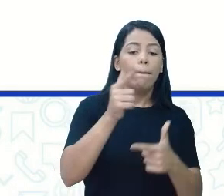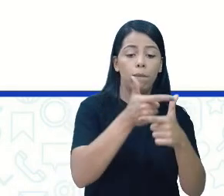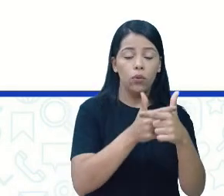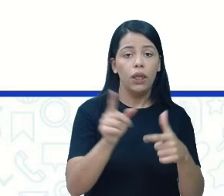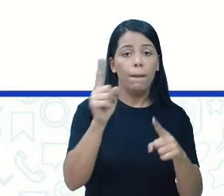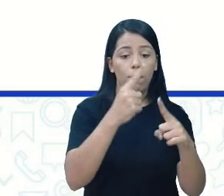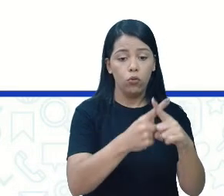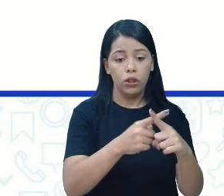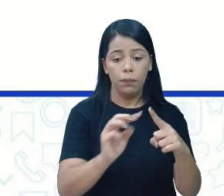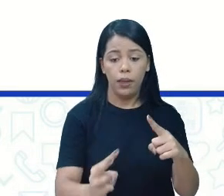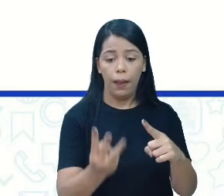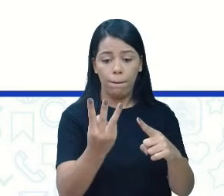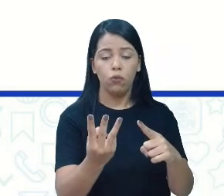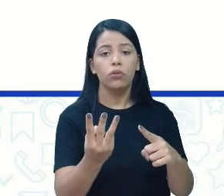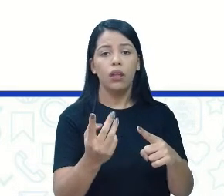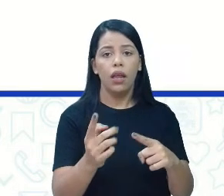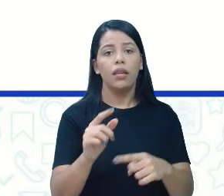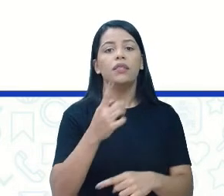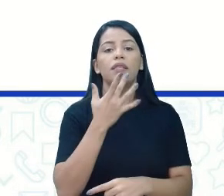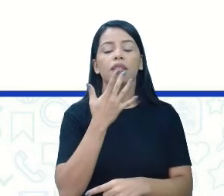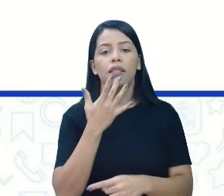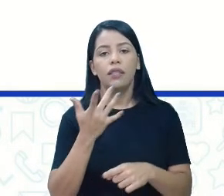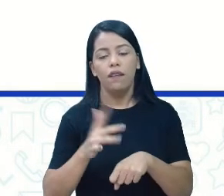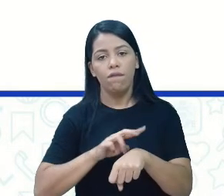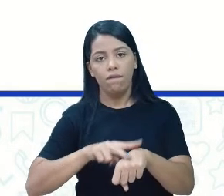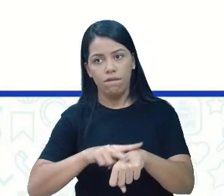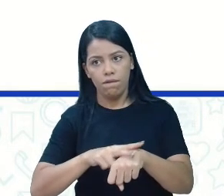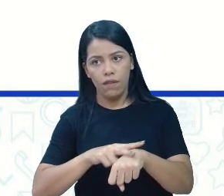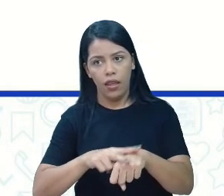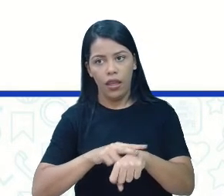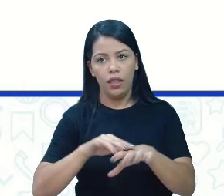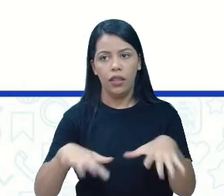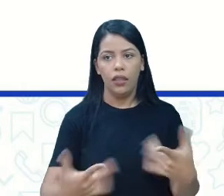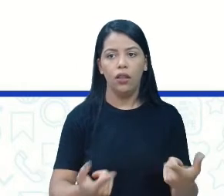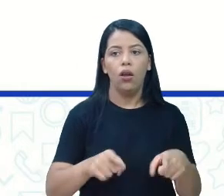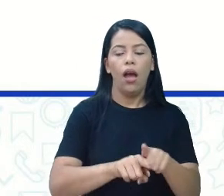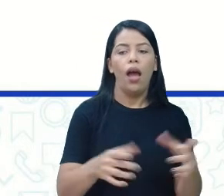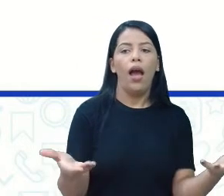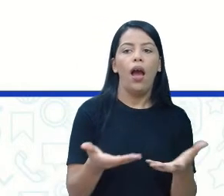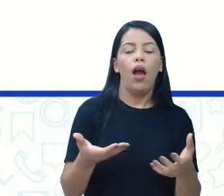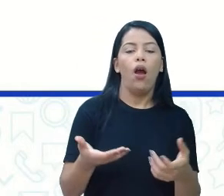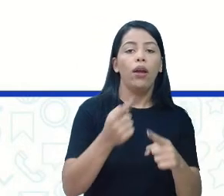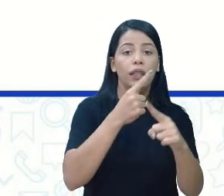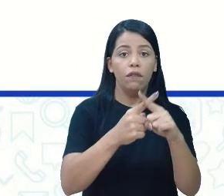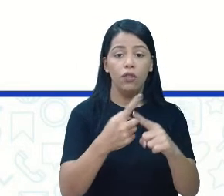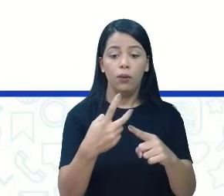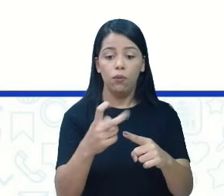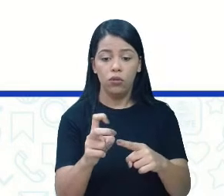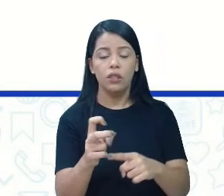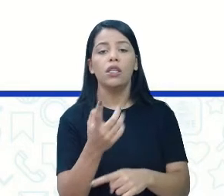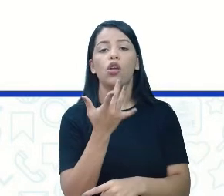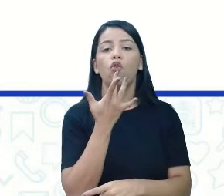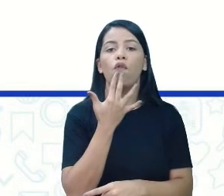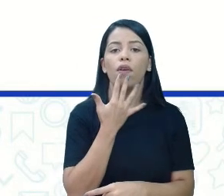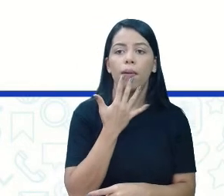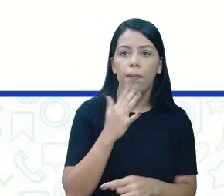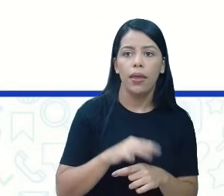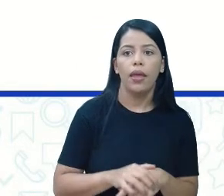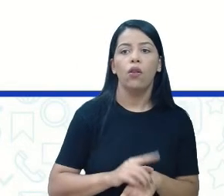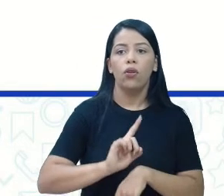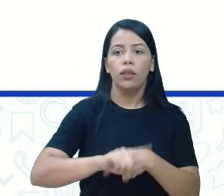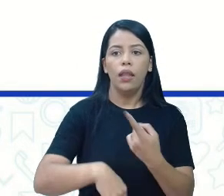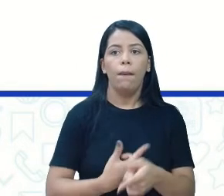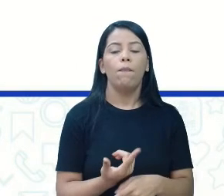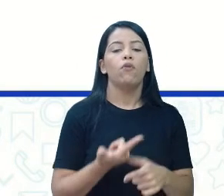e pega o próximo valor que sobrou, o 5. Faz um X nos múltiplos de 5. Depois ele pega o próximo, que é o 7, faz um X.